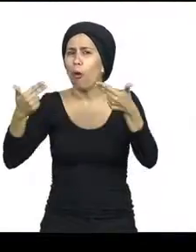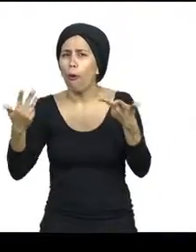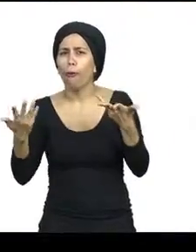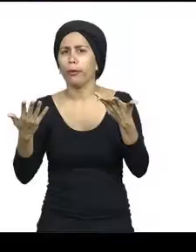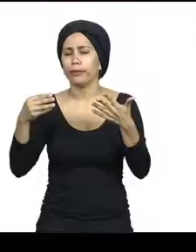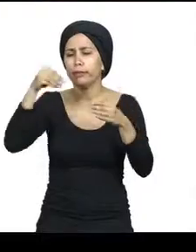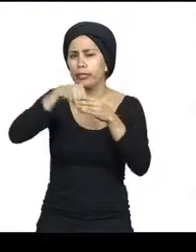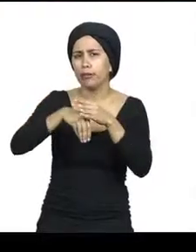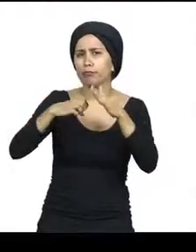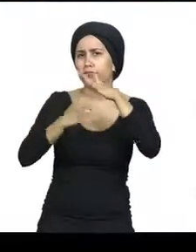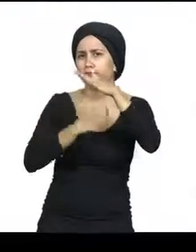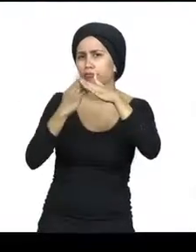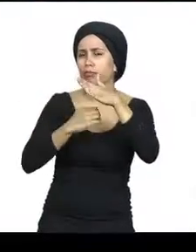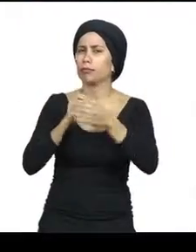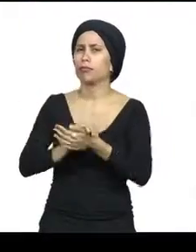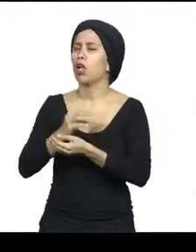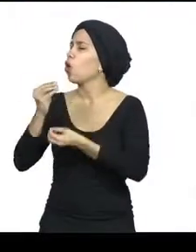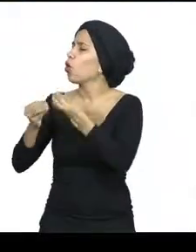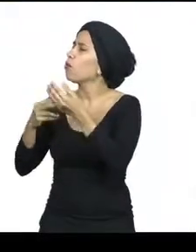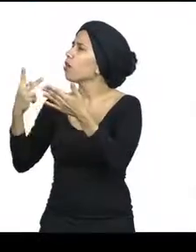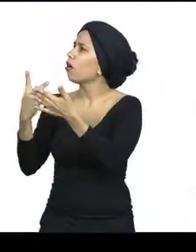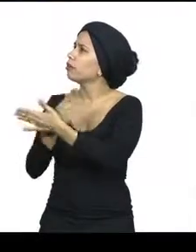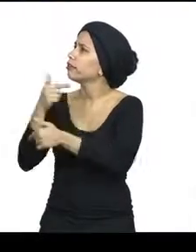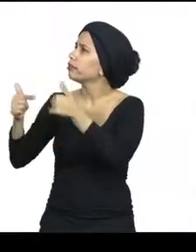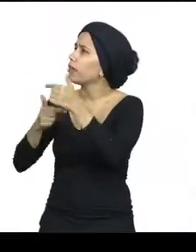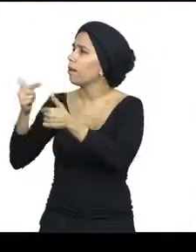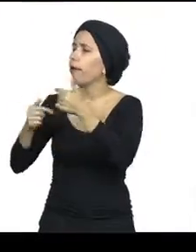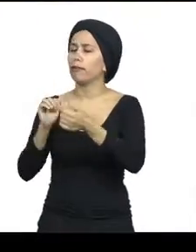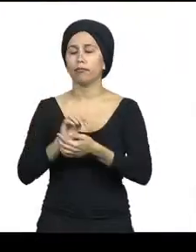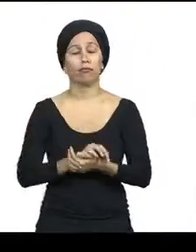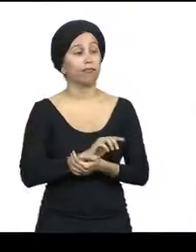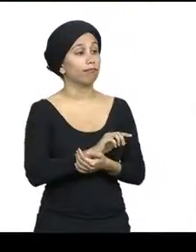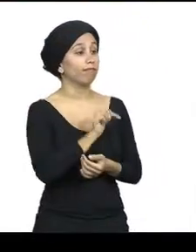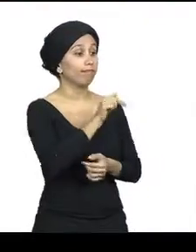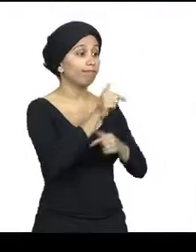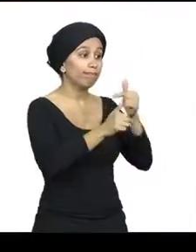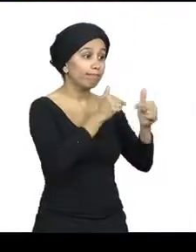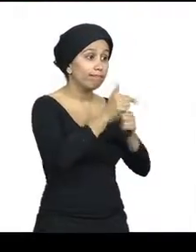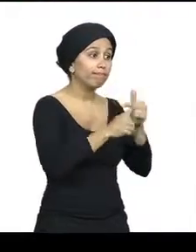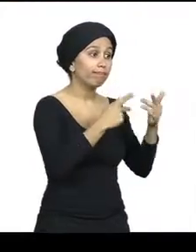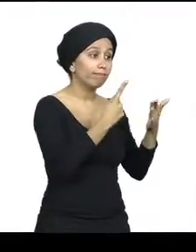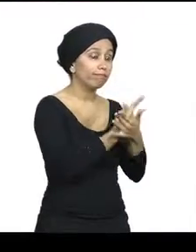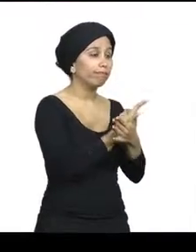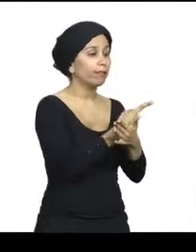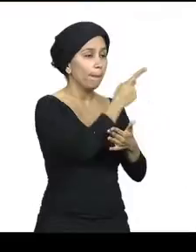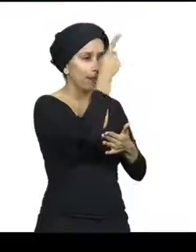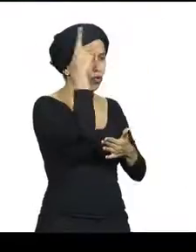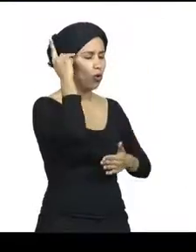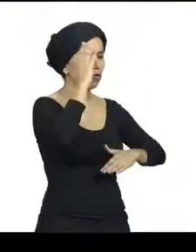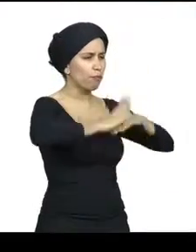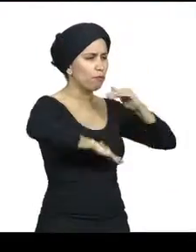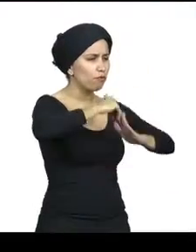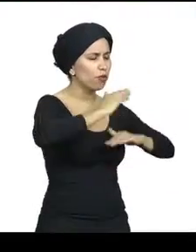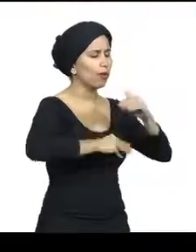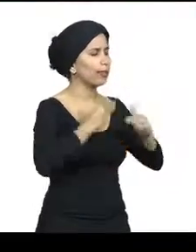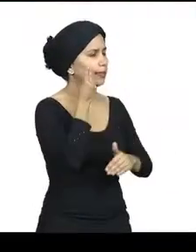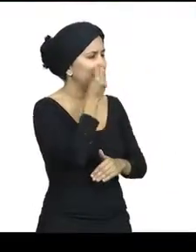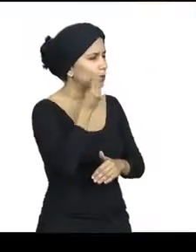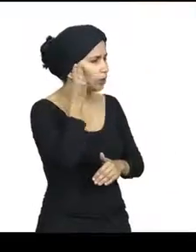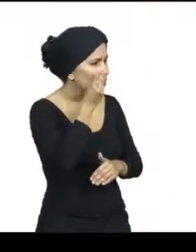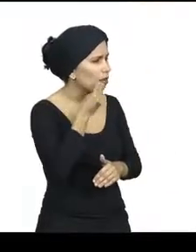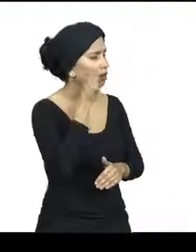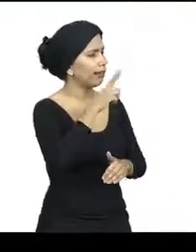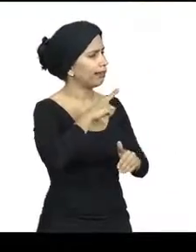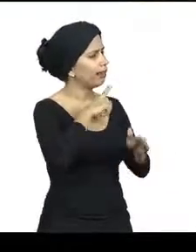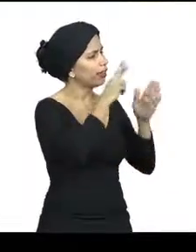ambientes da mineradora. Edísio, como é feito esse trabalho? Esse trabalho é feito por profissionais especializados, seguindo